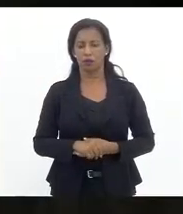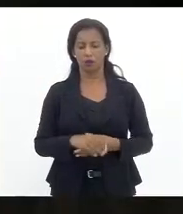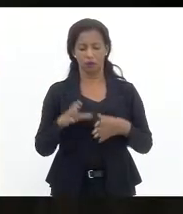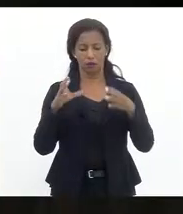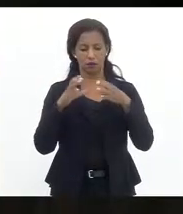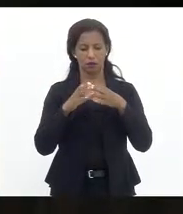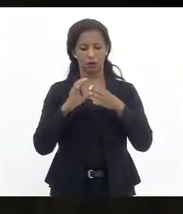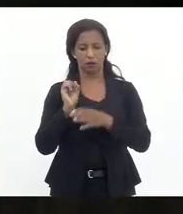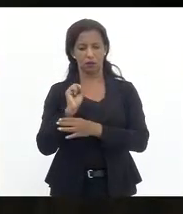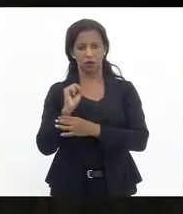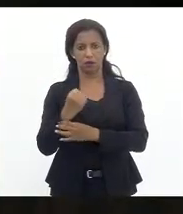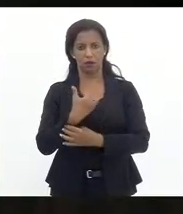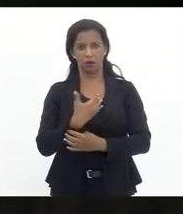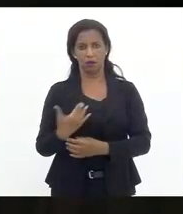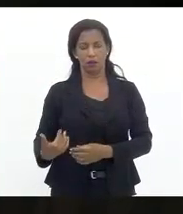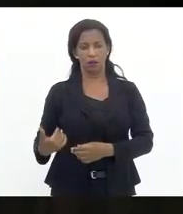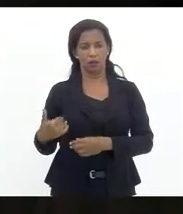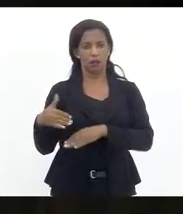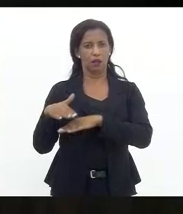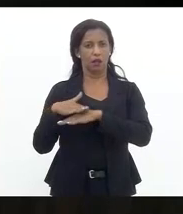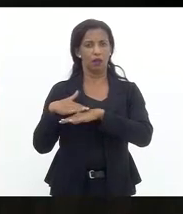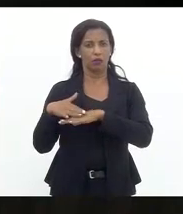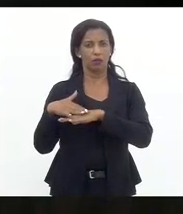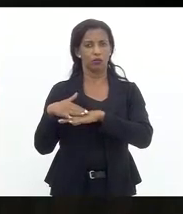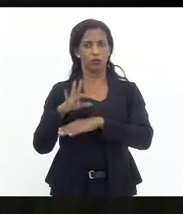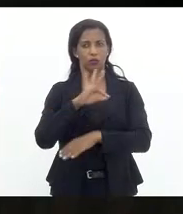Pela Comissão de Segurança Pública e Assunto de Polícia,